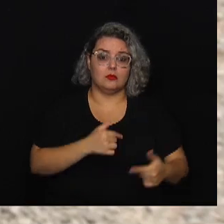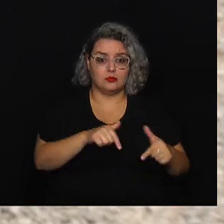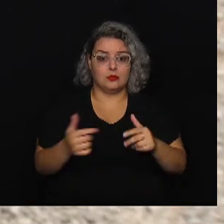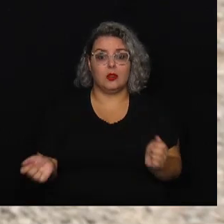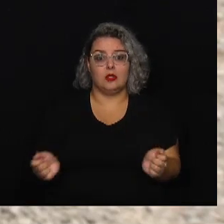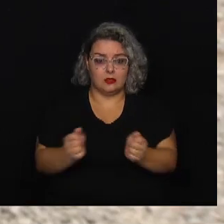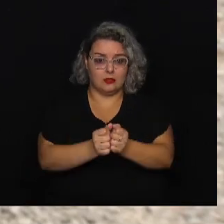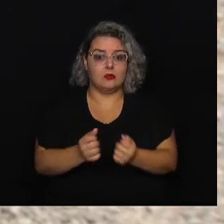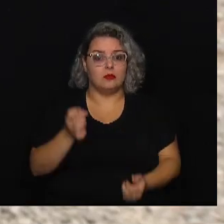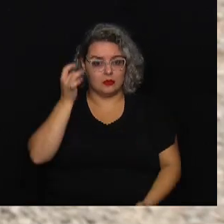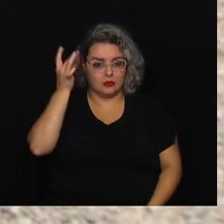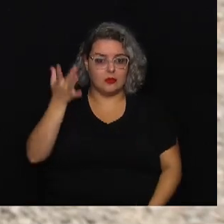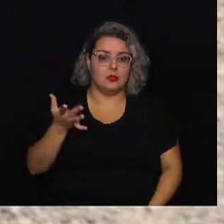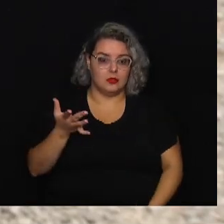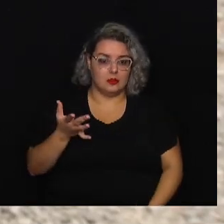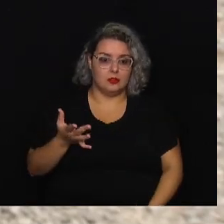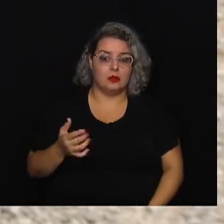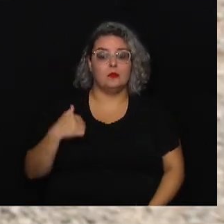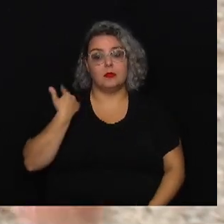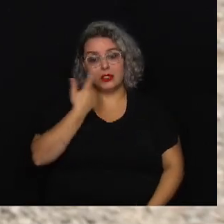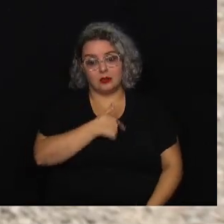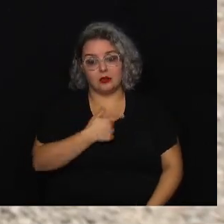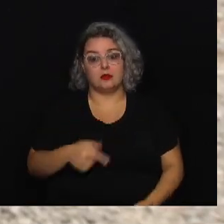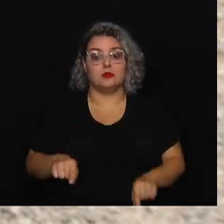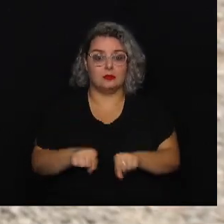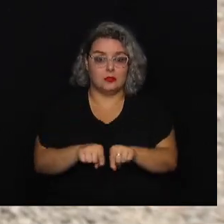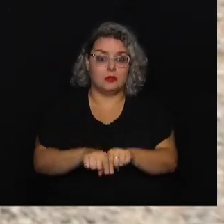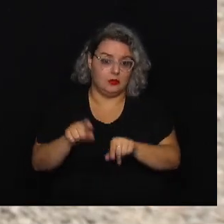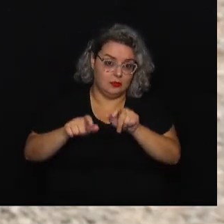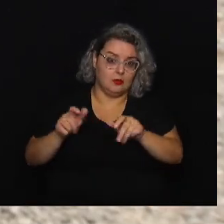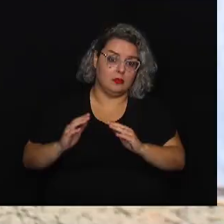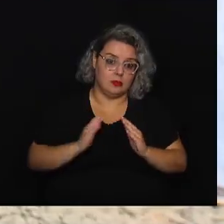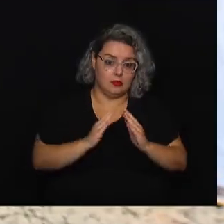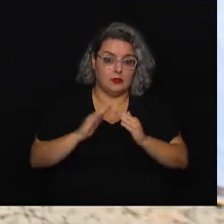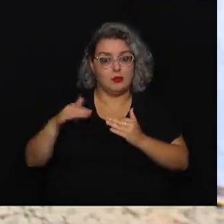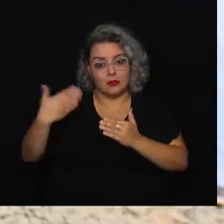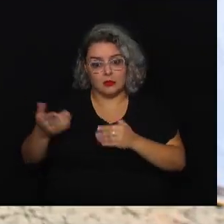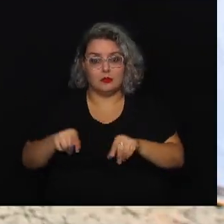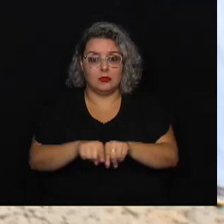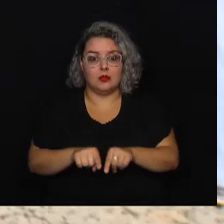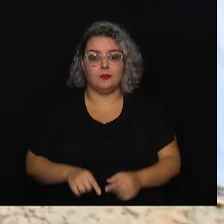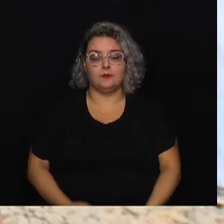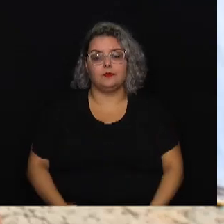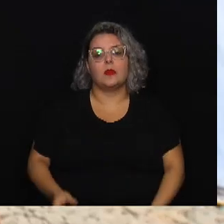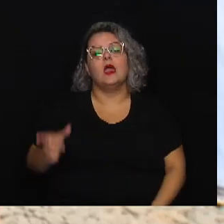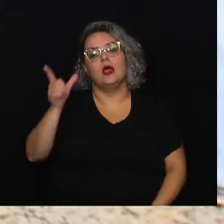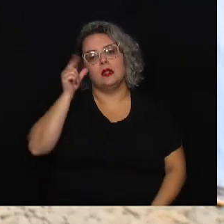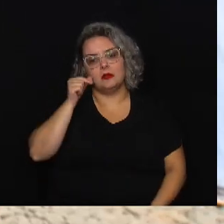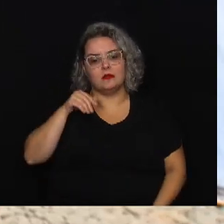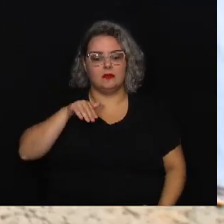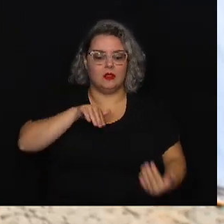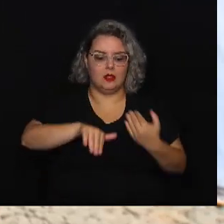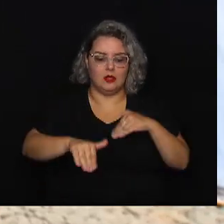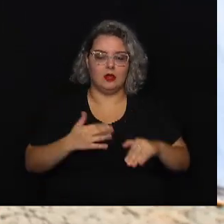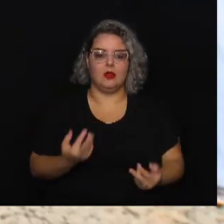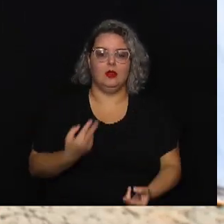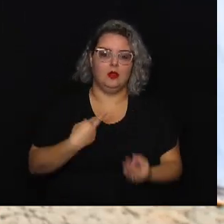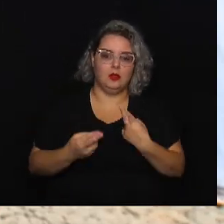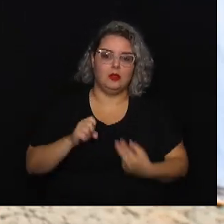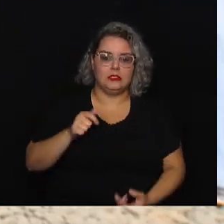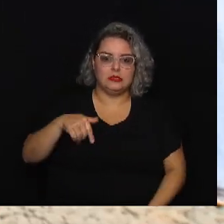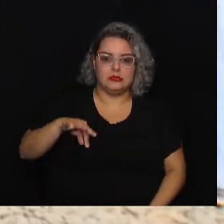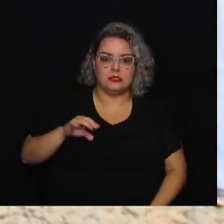isso vai facilitar tanto para a gente quanto para o pessoal que mora do outro lado lá também, né? Alivia Santos Dumont, né? Que no horário de pica, Santos Dumont